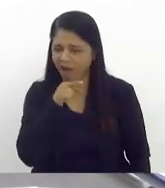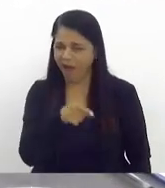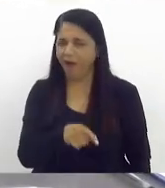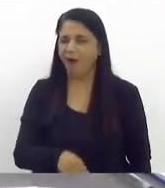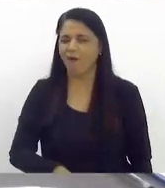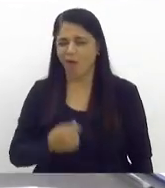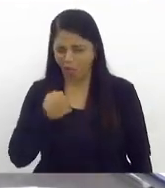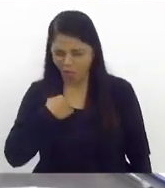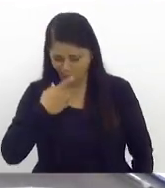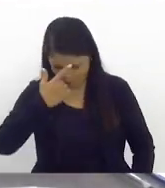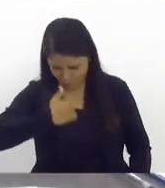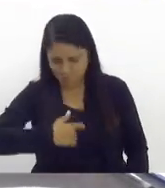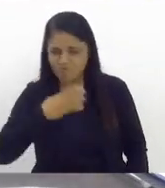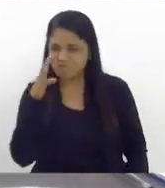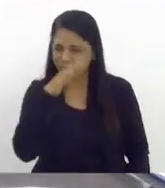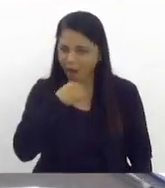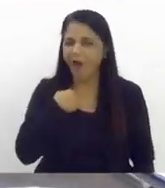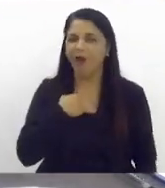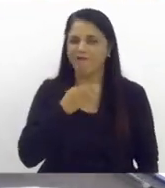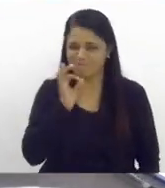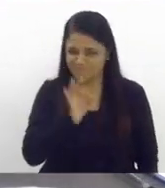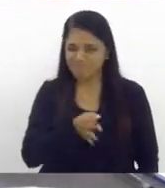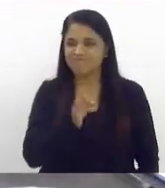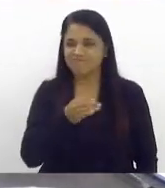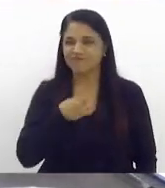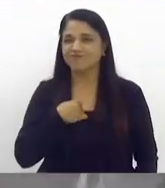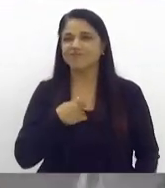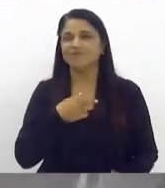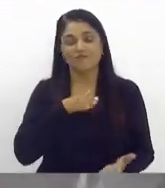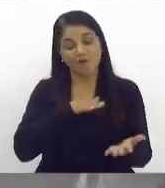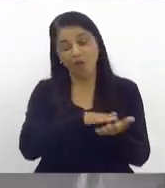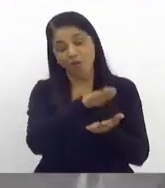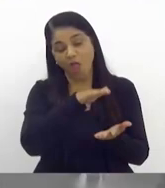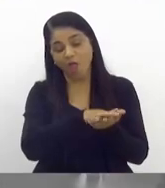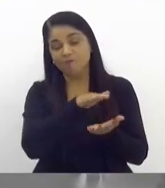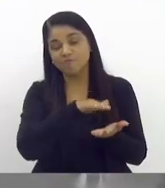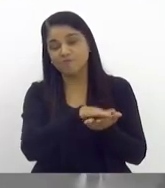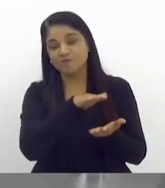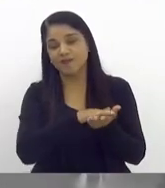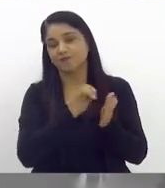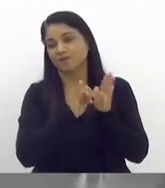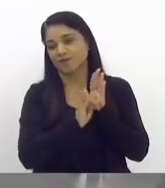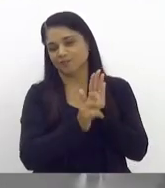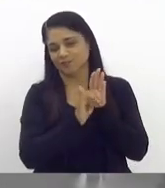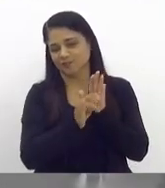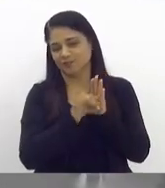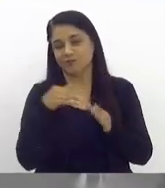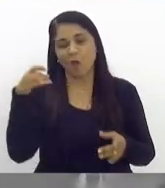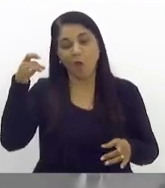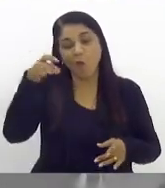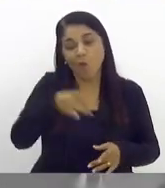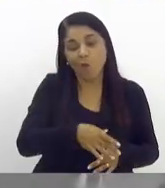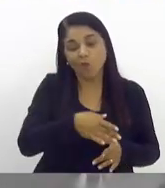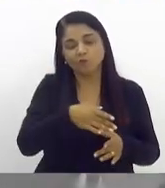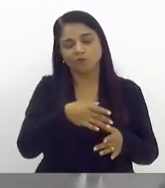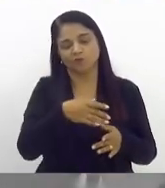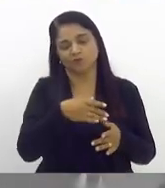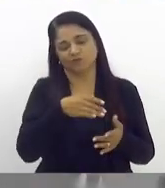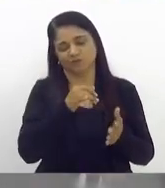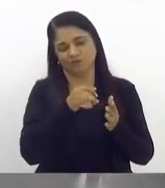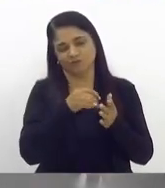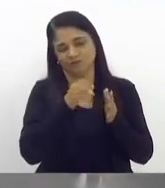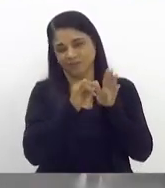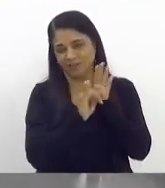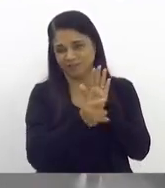completamente maldoso. Mas eu vou refutá-lo, porque foi republicado o edital, e esse aqui é o último projeto do edital republicado.